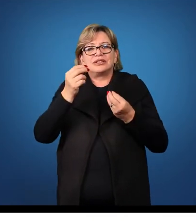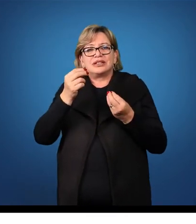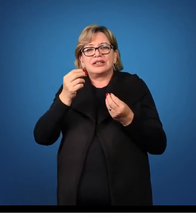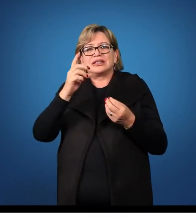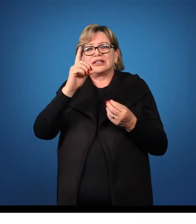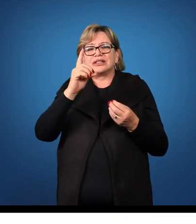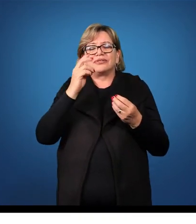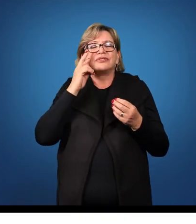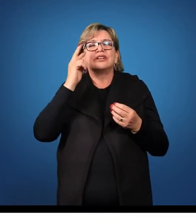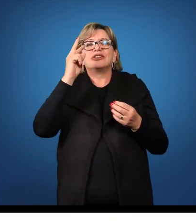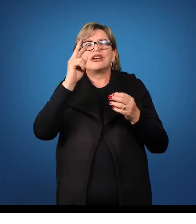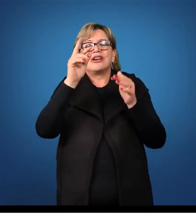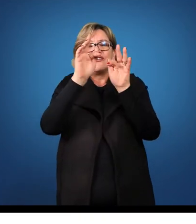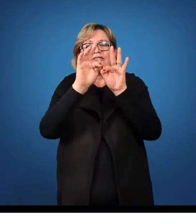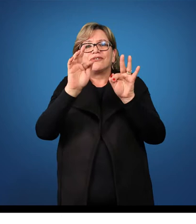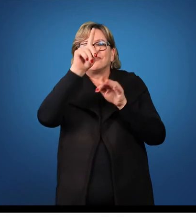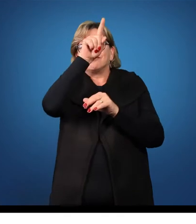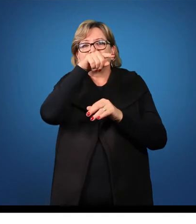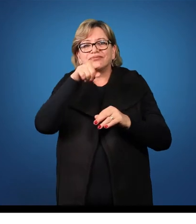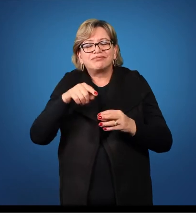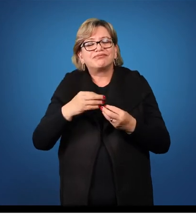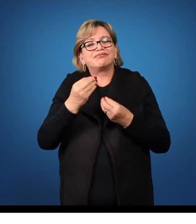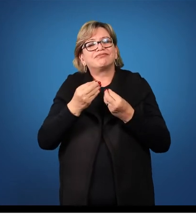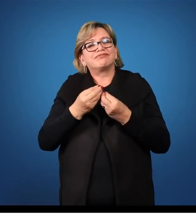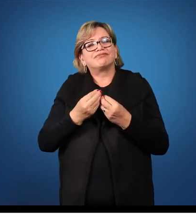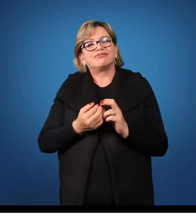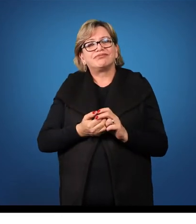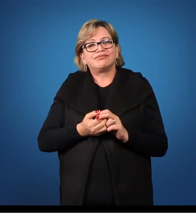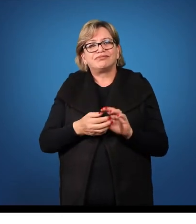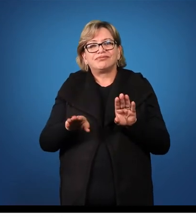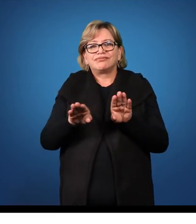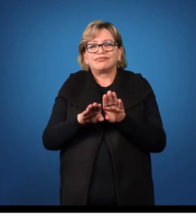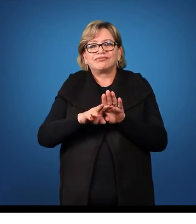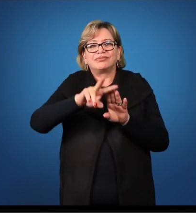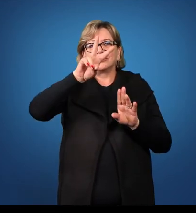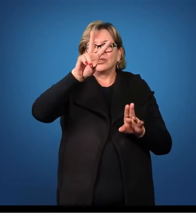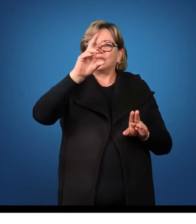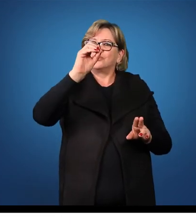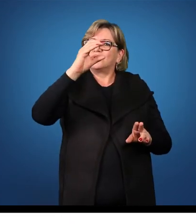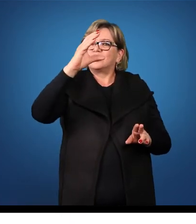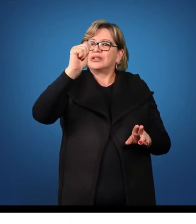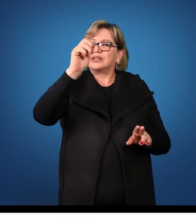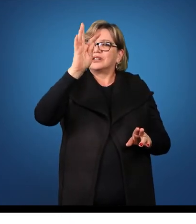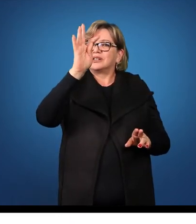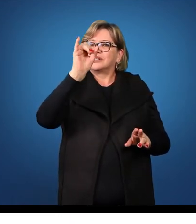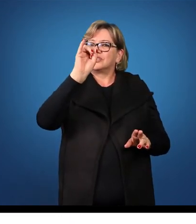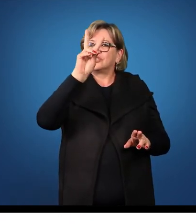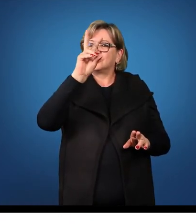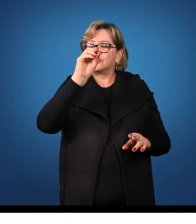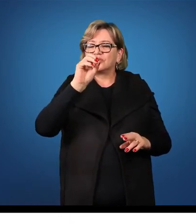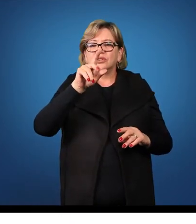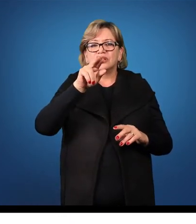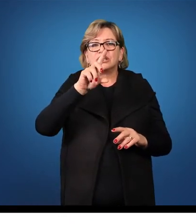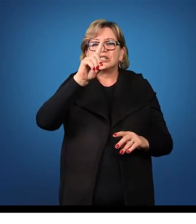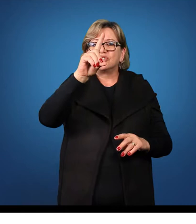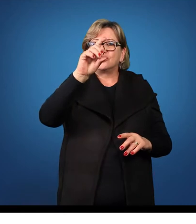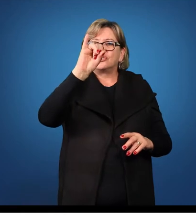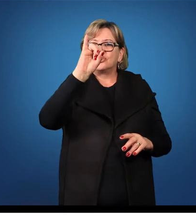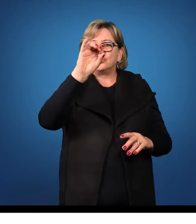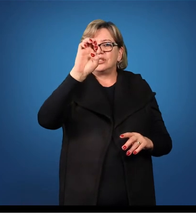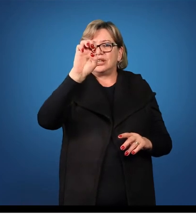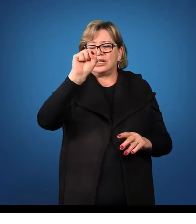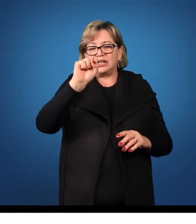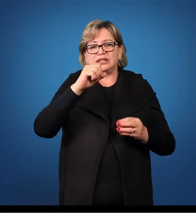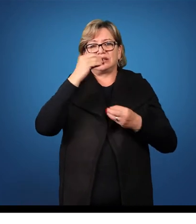em nukus ativo dia em um vocativo diz igual nominativo e